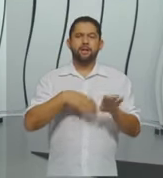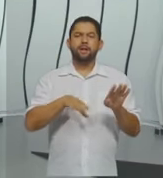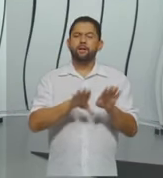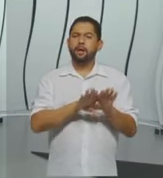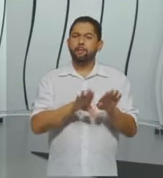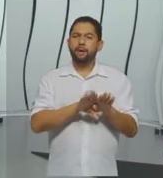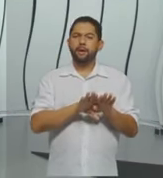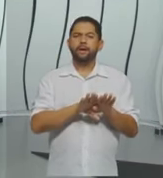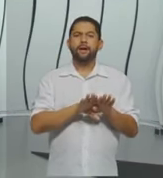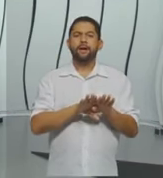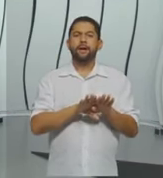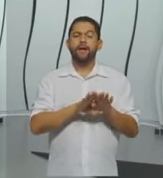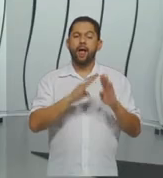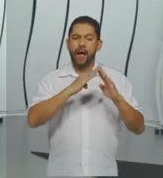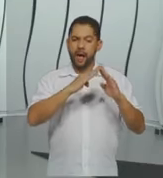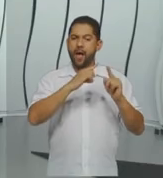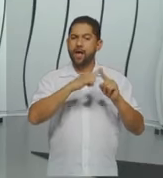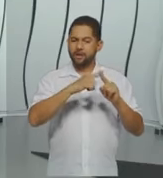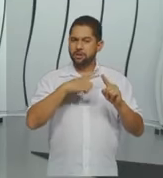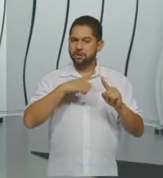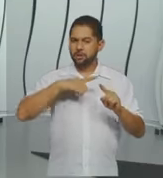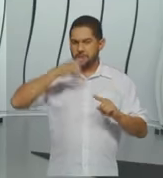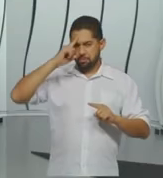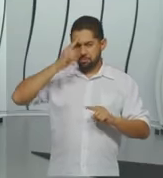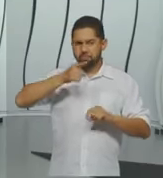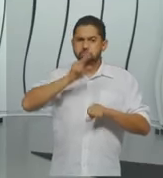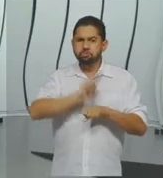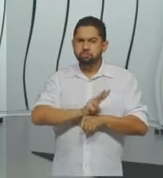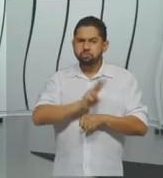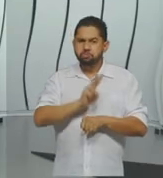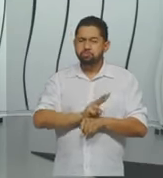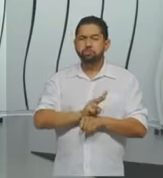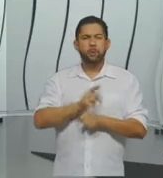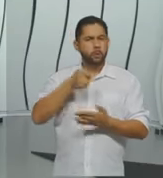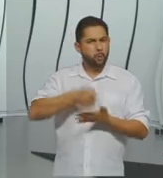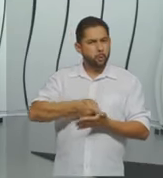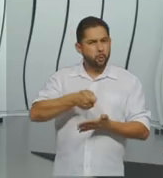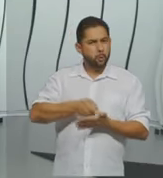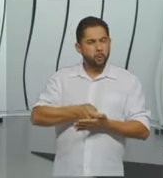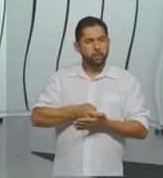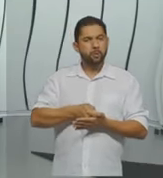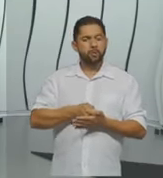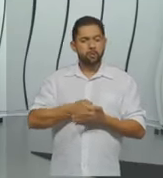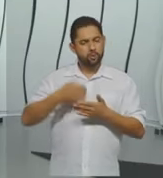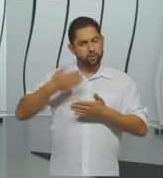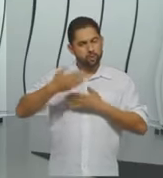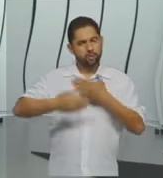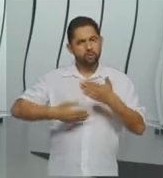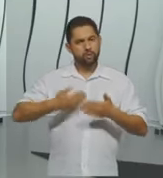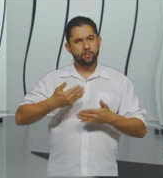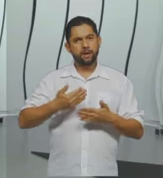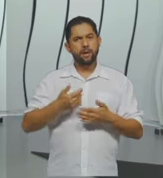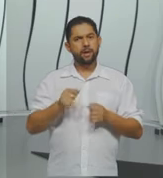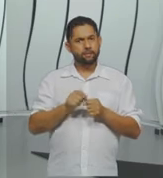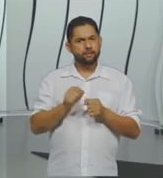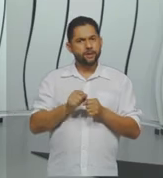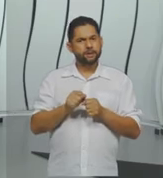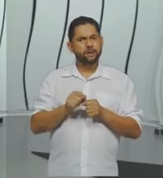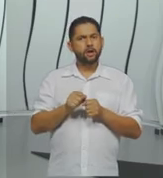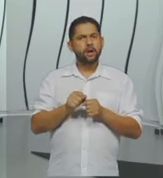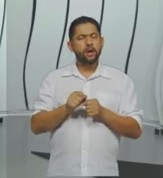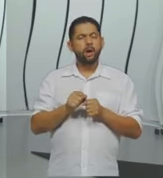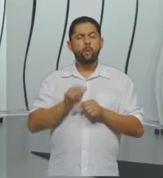a igreja tinha um mecanismo de dominação muito forte nesse desenvolvimento e ela acabou dando uma segurada, esse